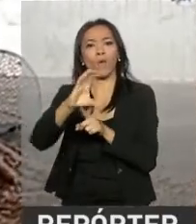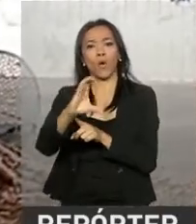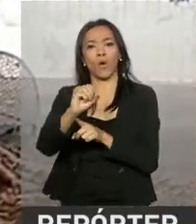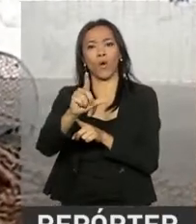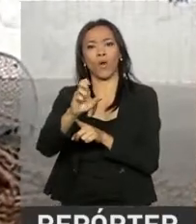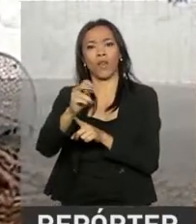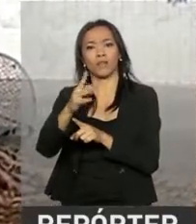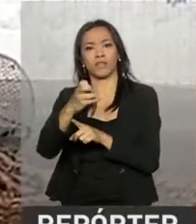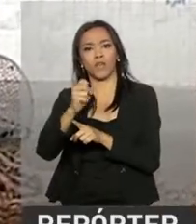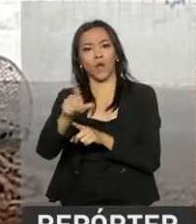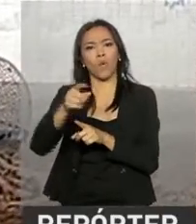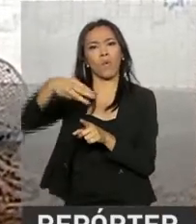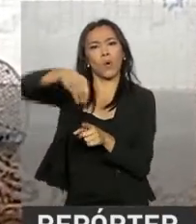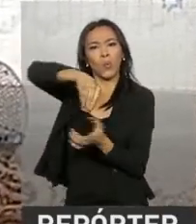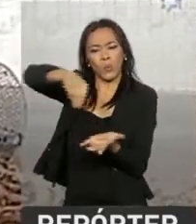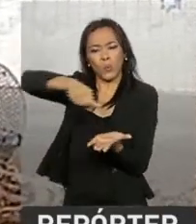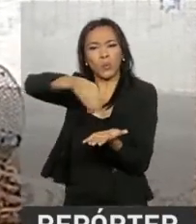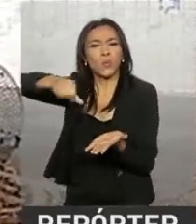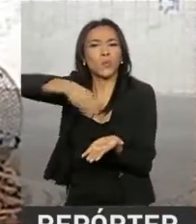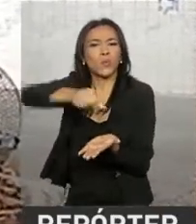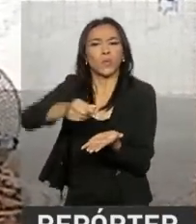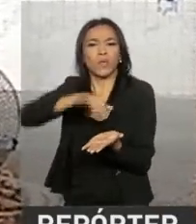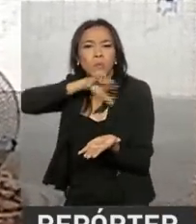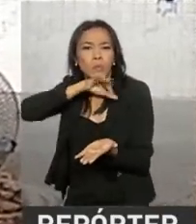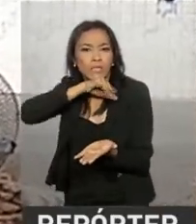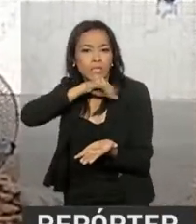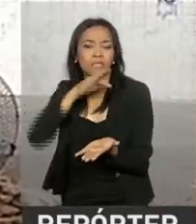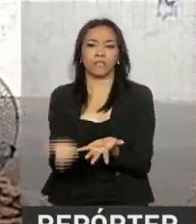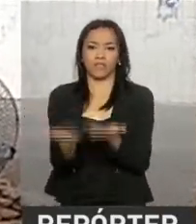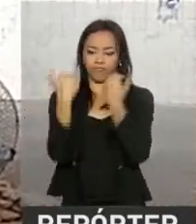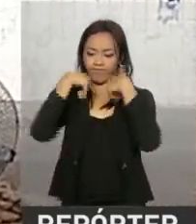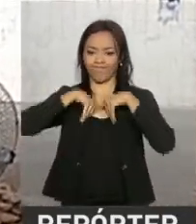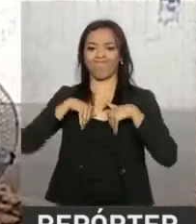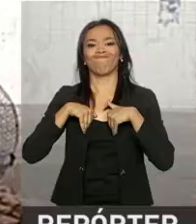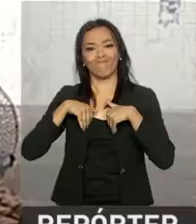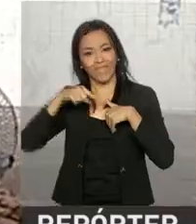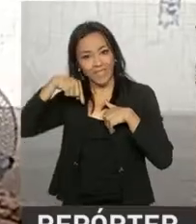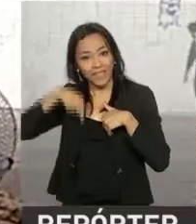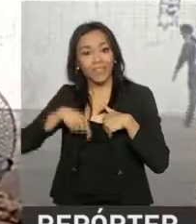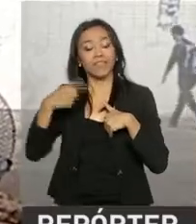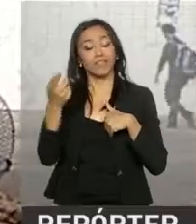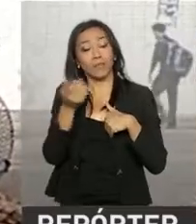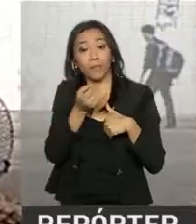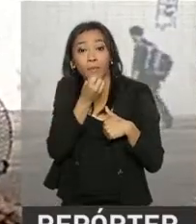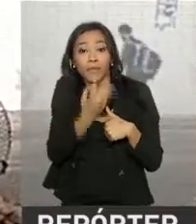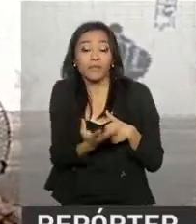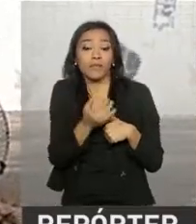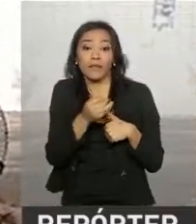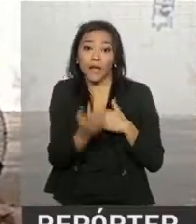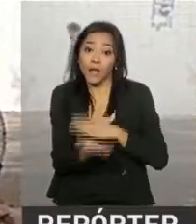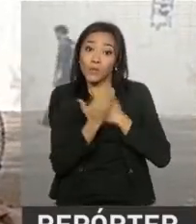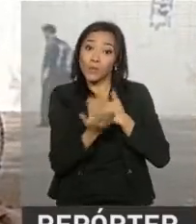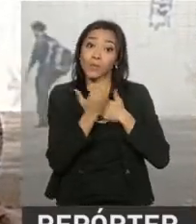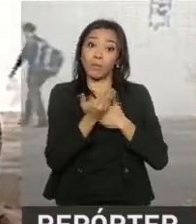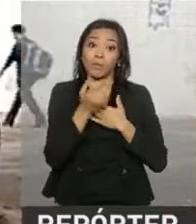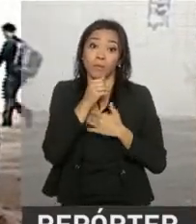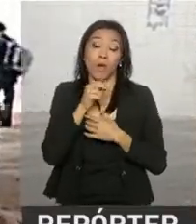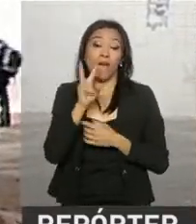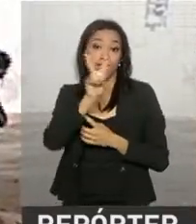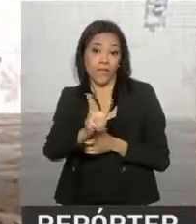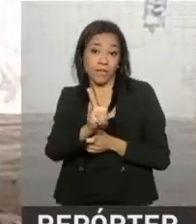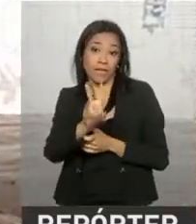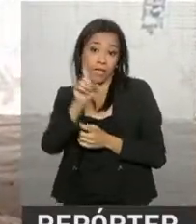uma gordura produzida pelo corpo que desempenhem funções essenciais como a produção de vitamina d